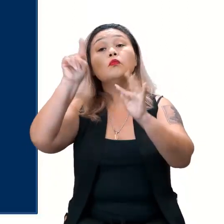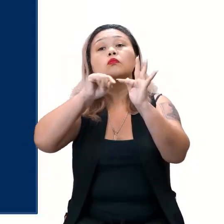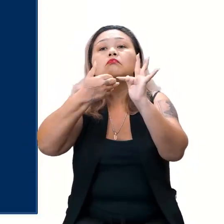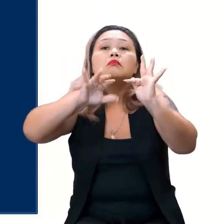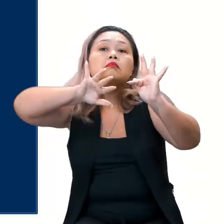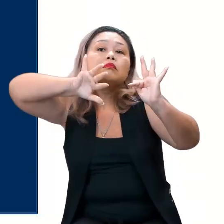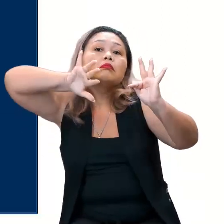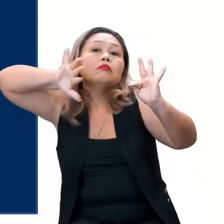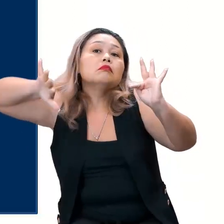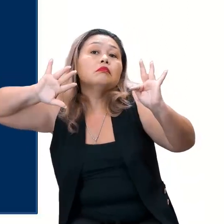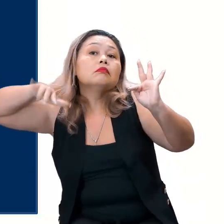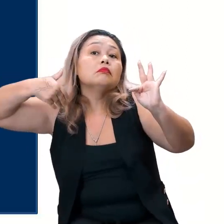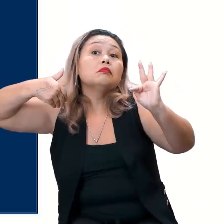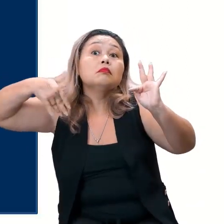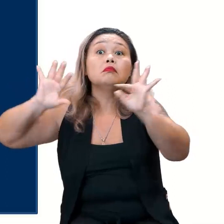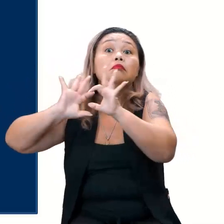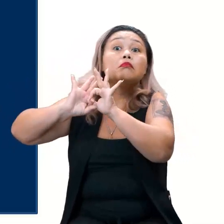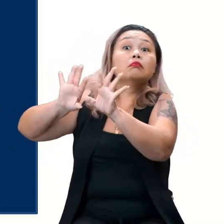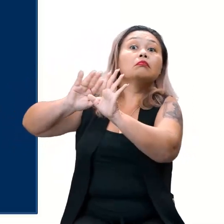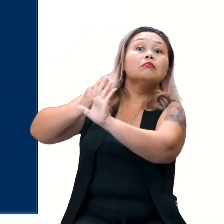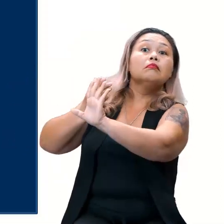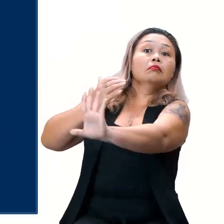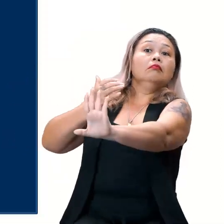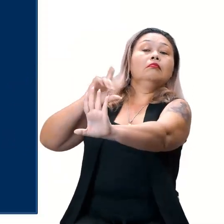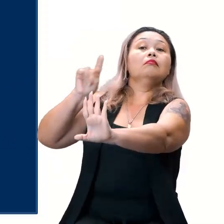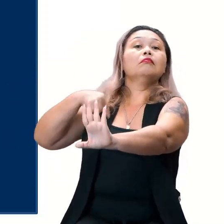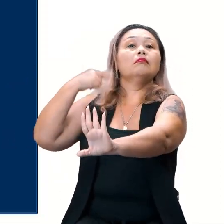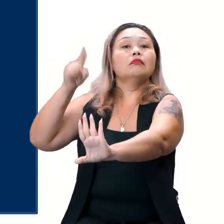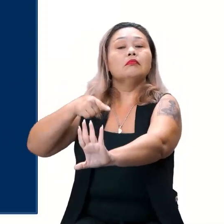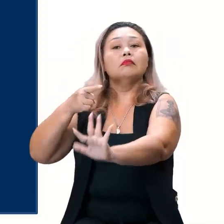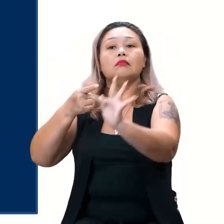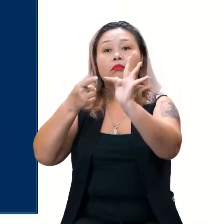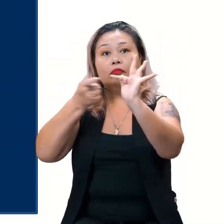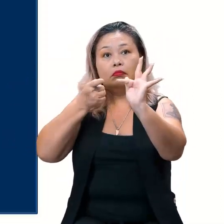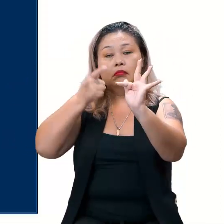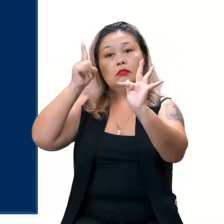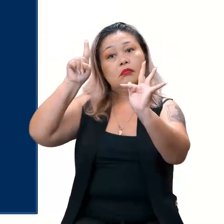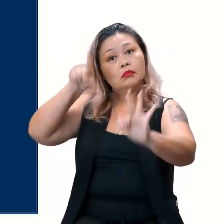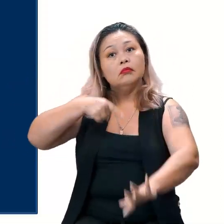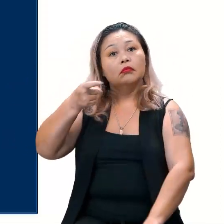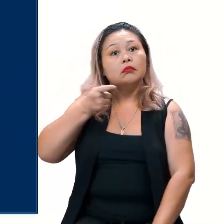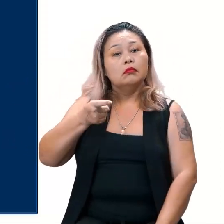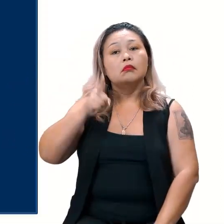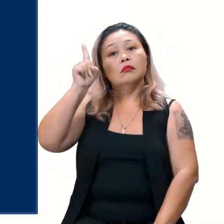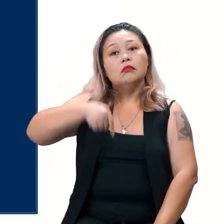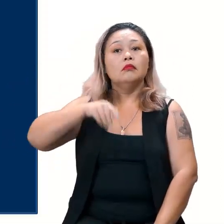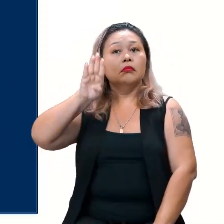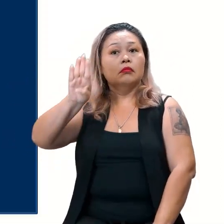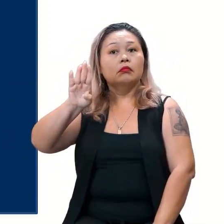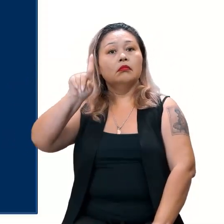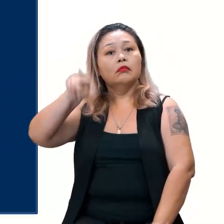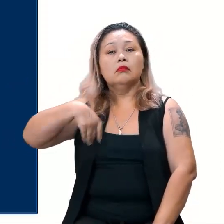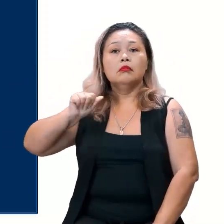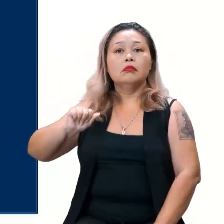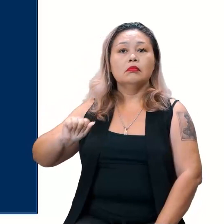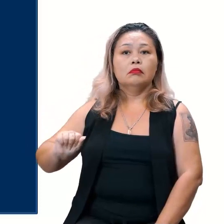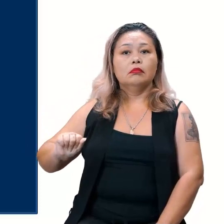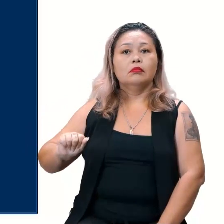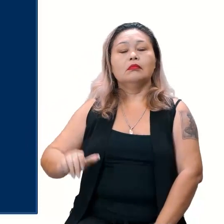termo independente é o f de x? É o x? É o b ou é